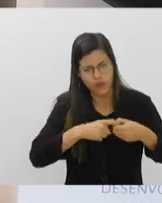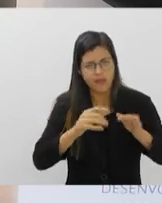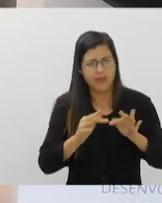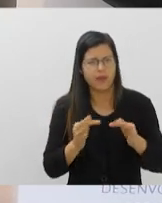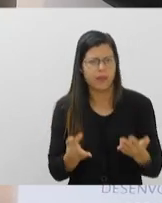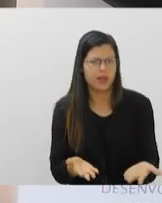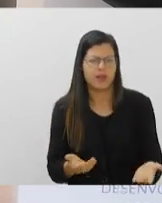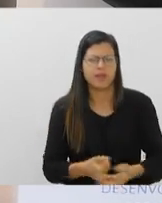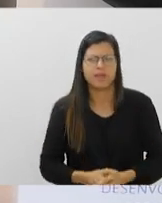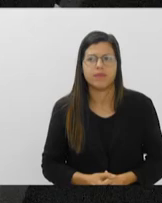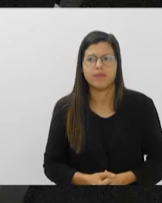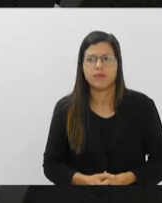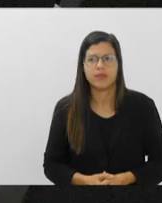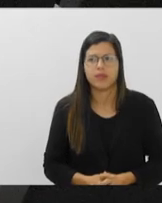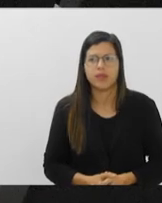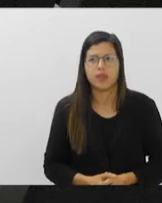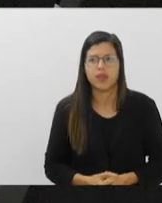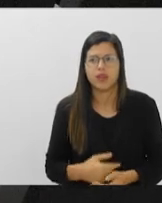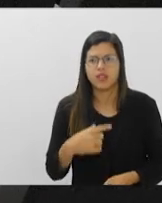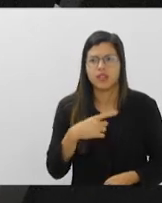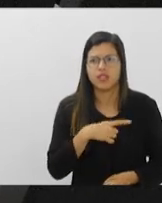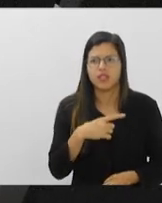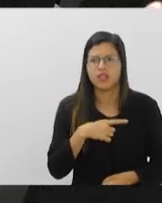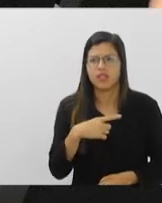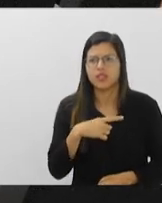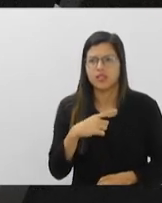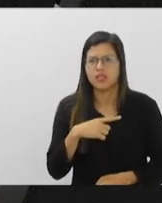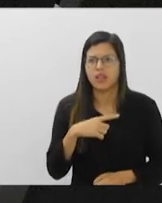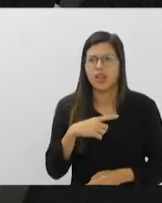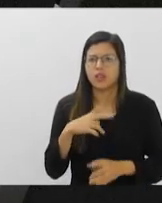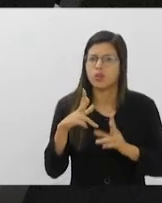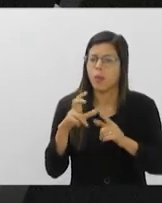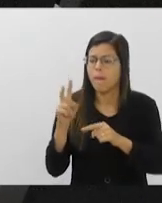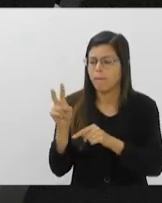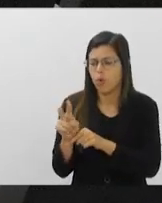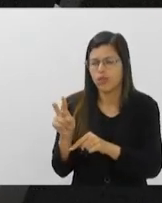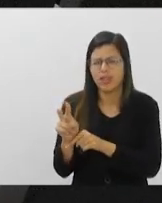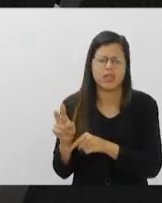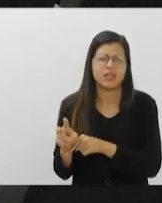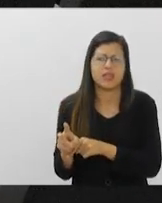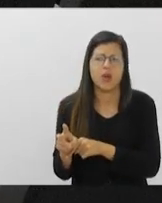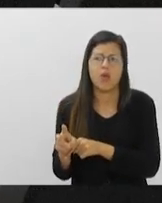contradição quando a gente tem todo um protocolo aí em proteção a primeira